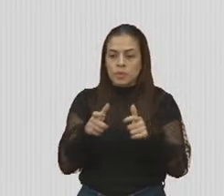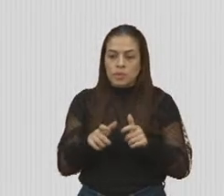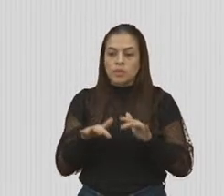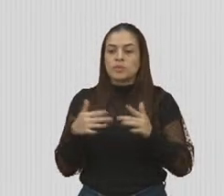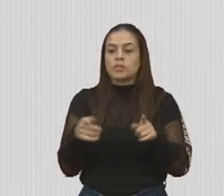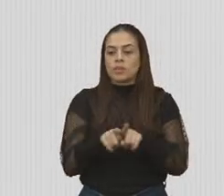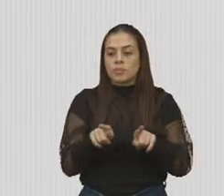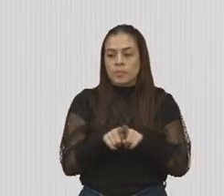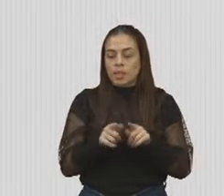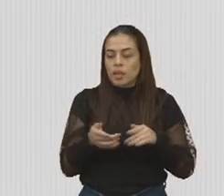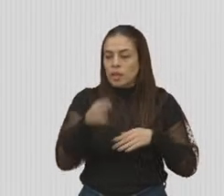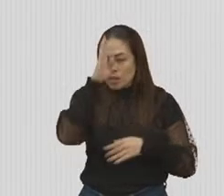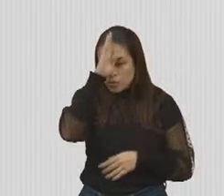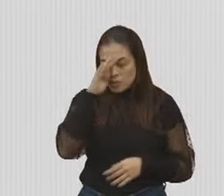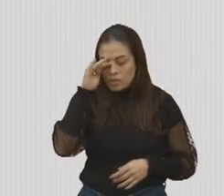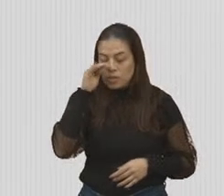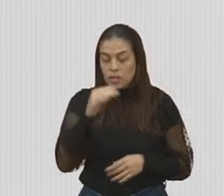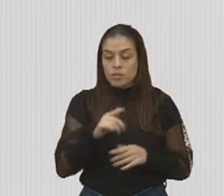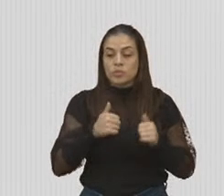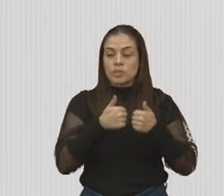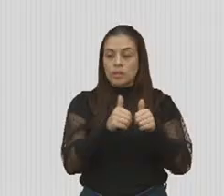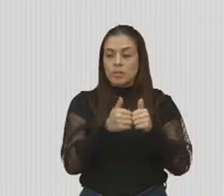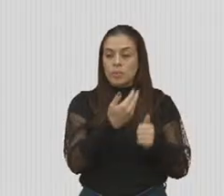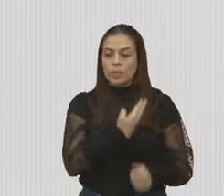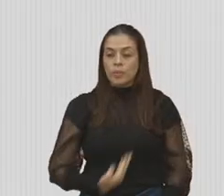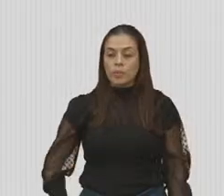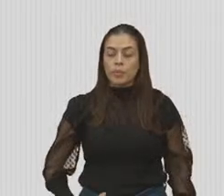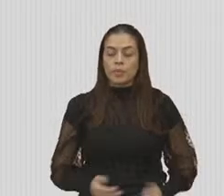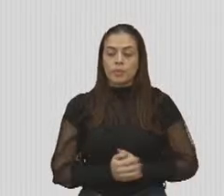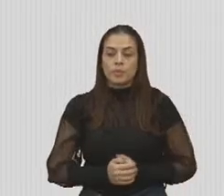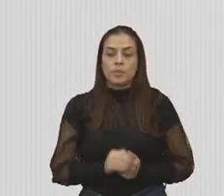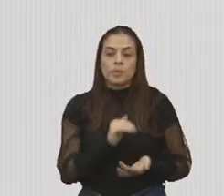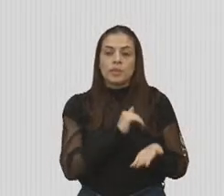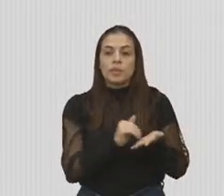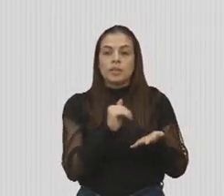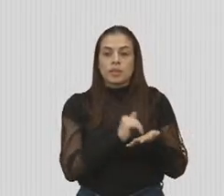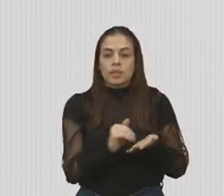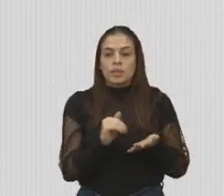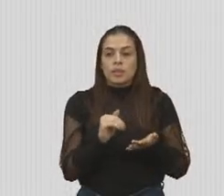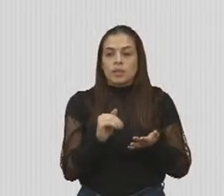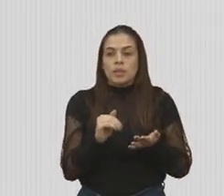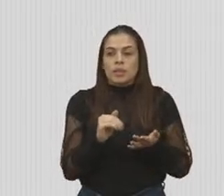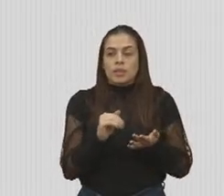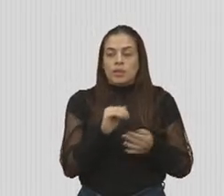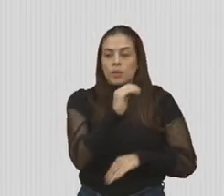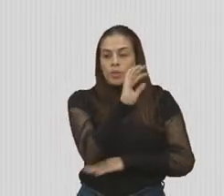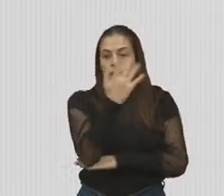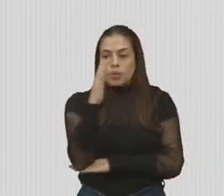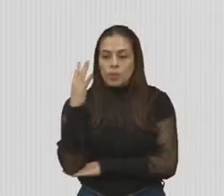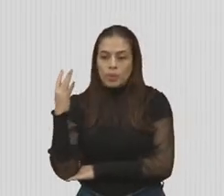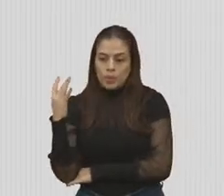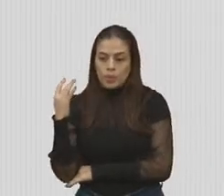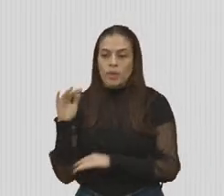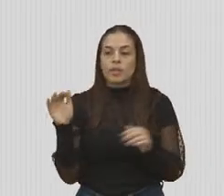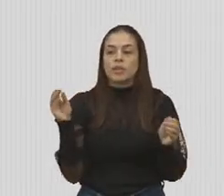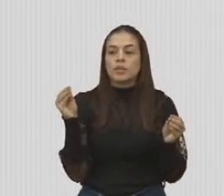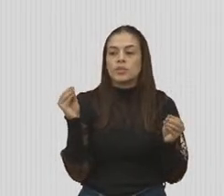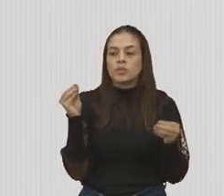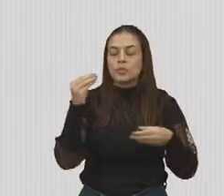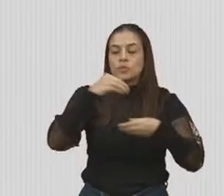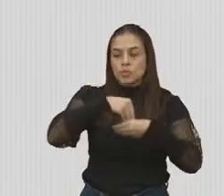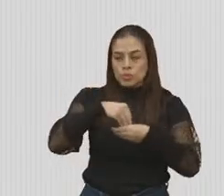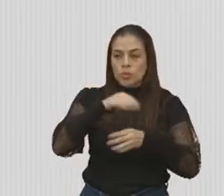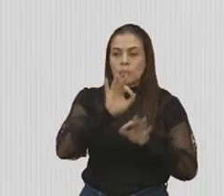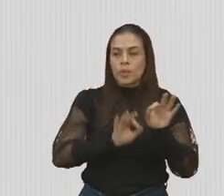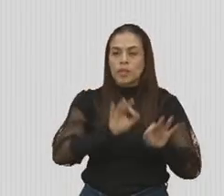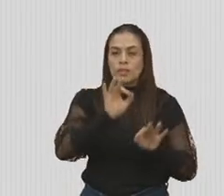transporte público. Pode passar. Secretaria de Meio Ambiente. Essa secretaria hoje ela está junto com o planejamento,